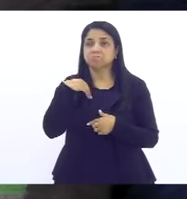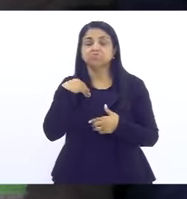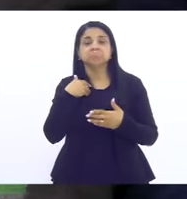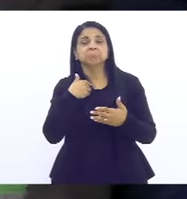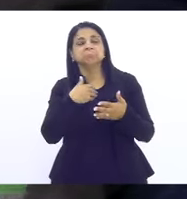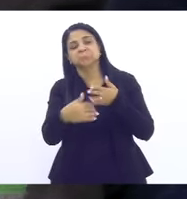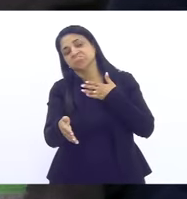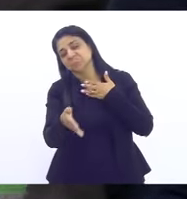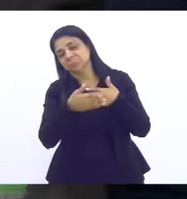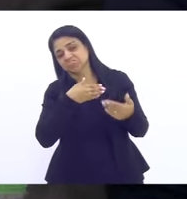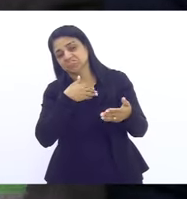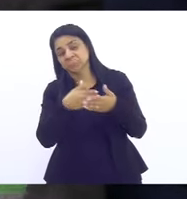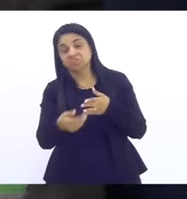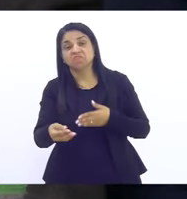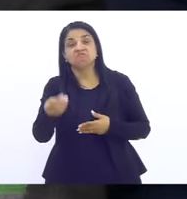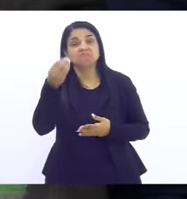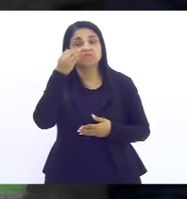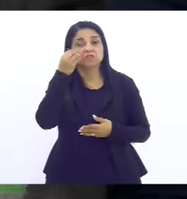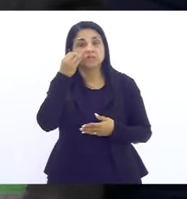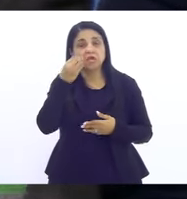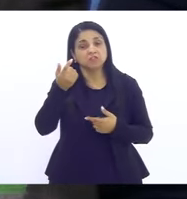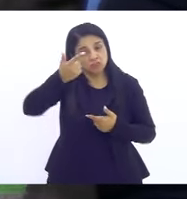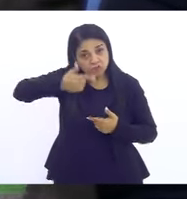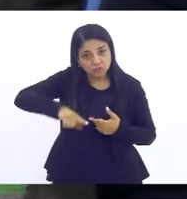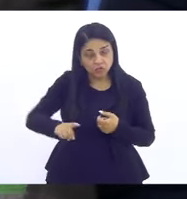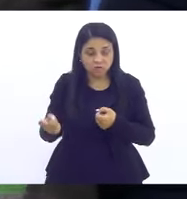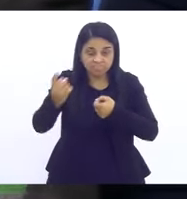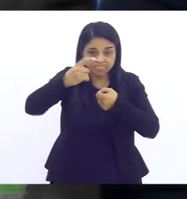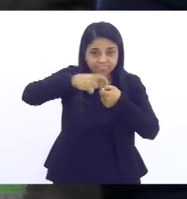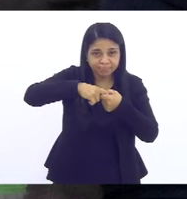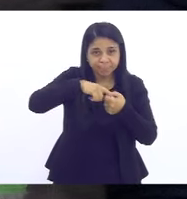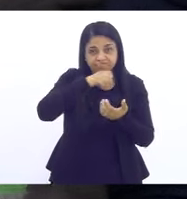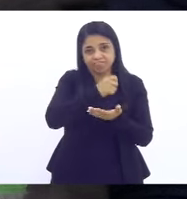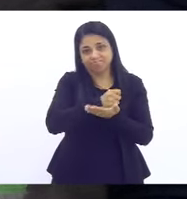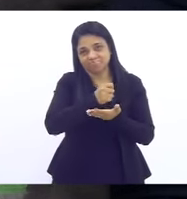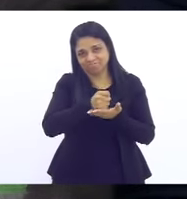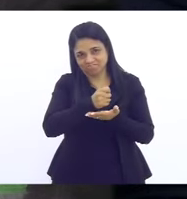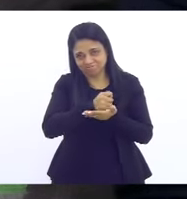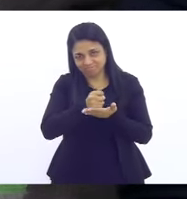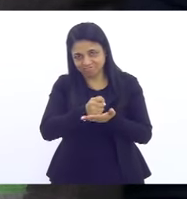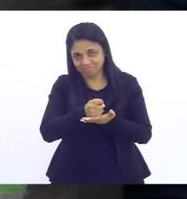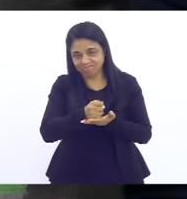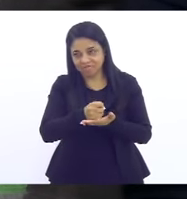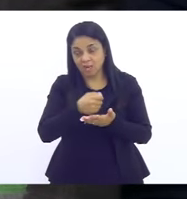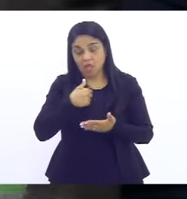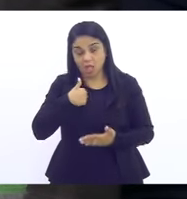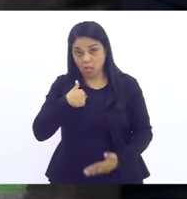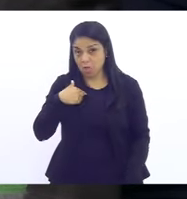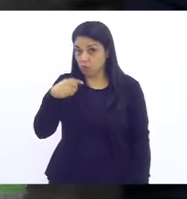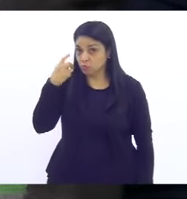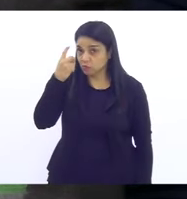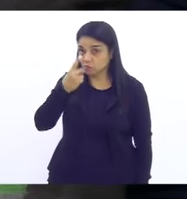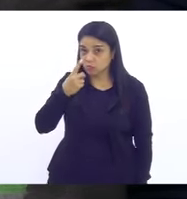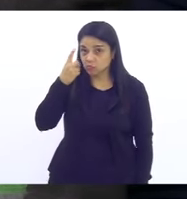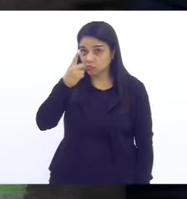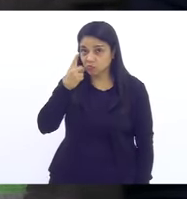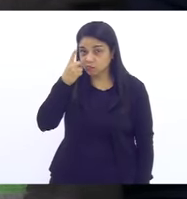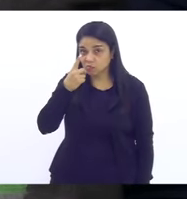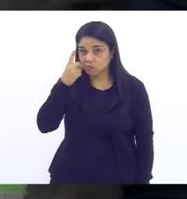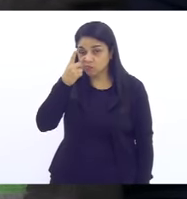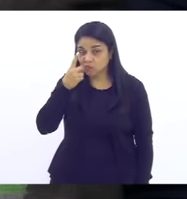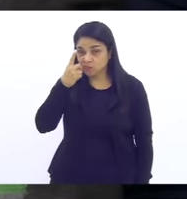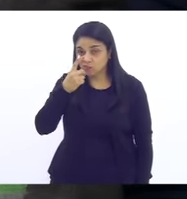e vão tentar renovar a concessão. Irmão, eu estou parlamentar, eu não sou deputado, eu estou